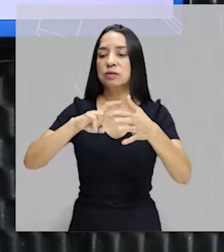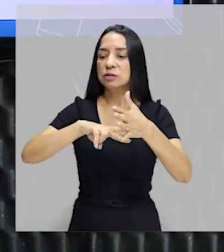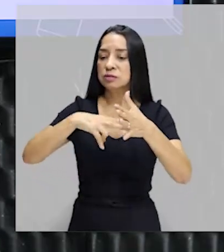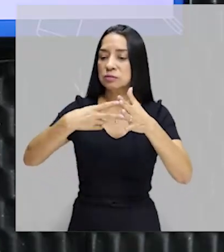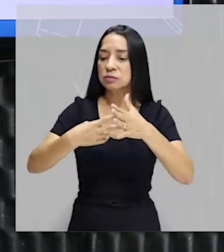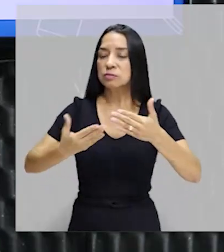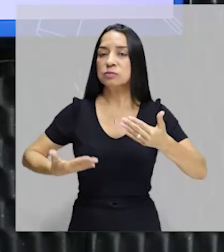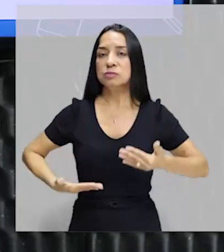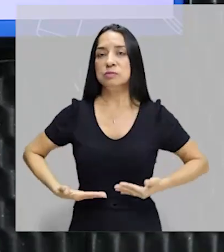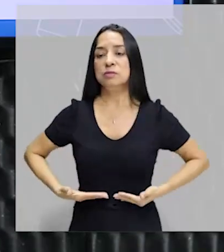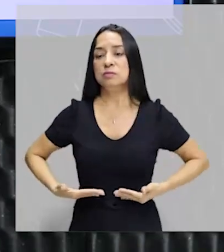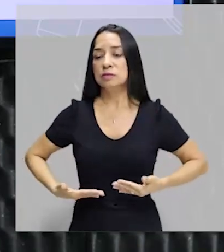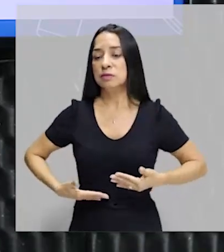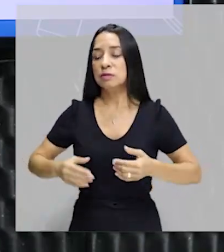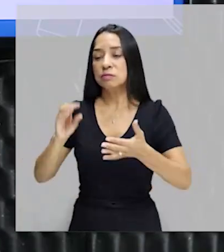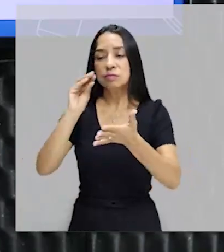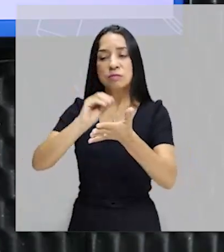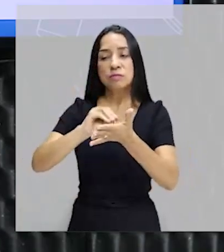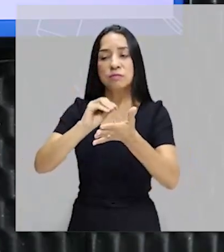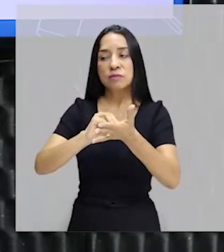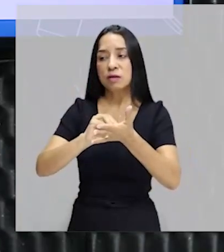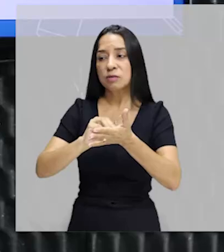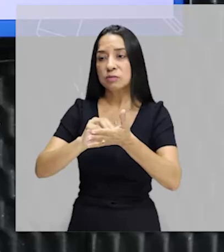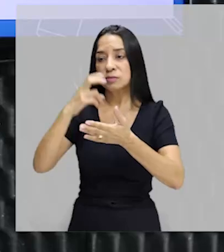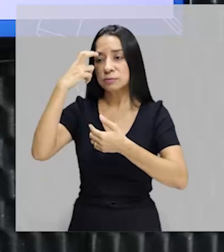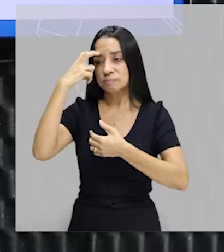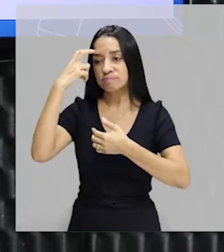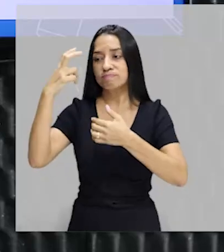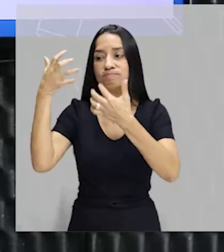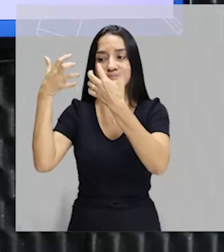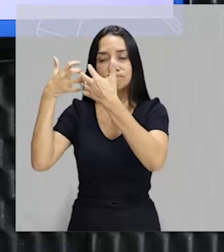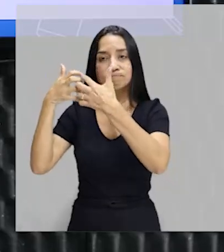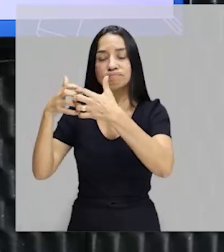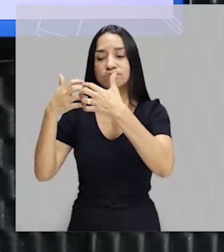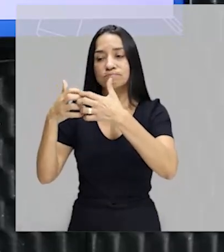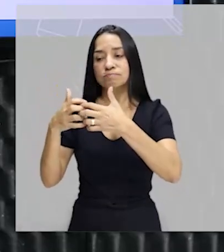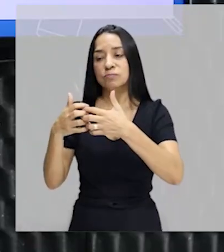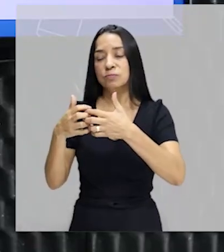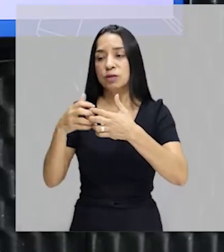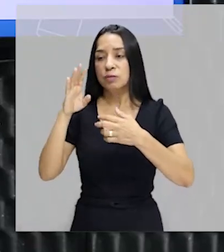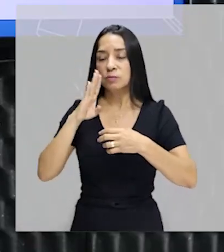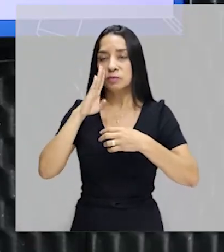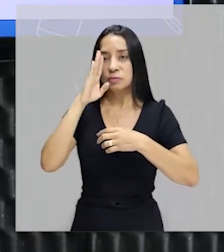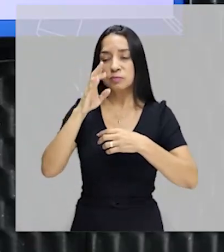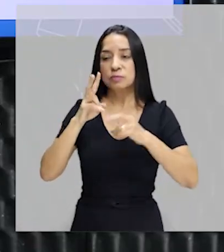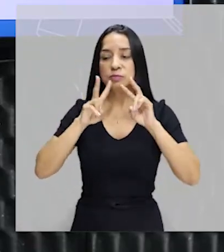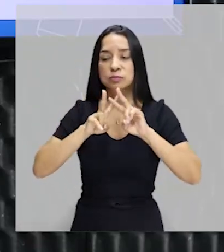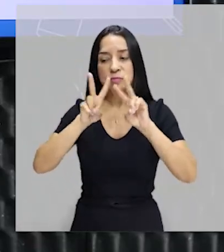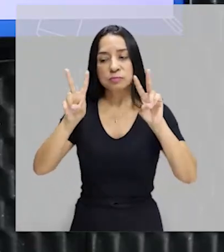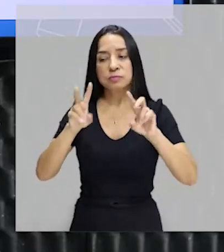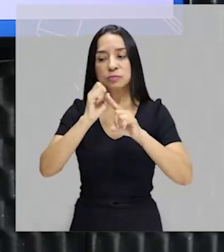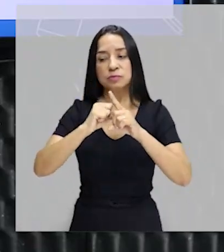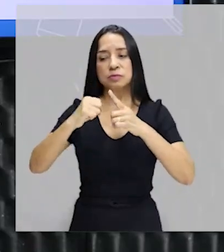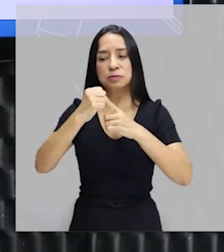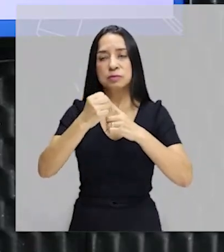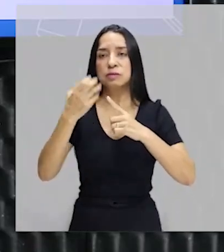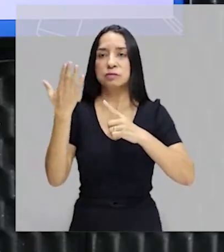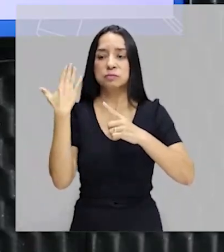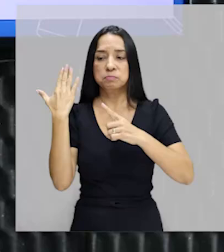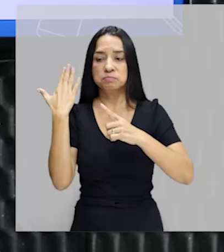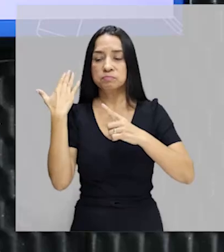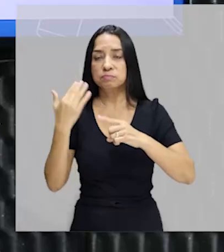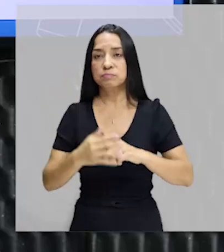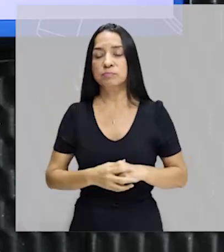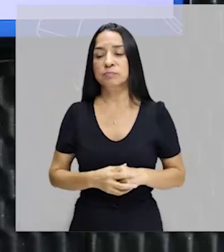servidão, já foi sinônimo de falta de capacidade intelectual. Principalmente quando você vê essas sociedades antigas.